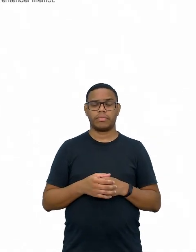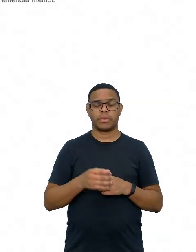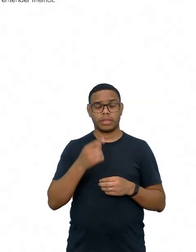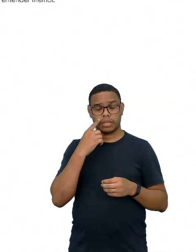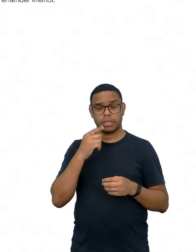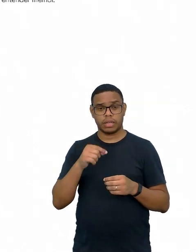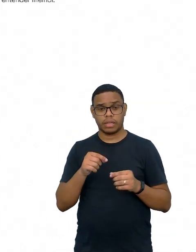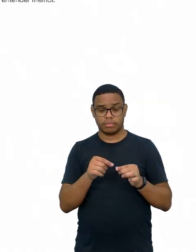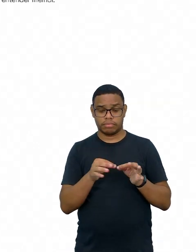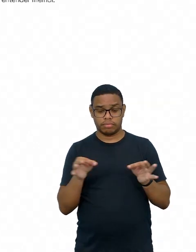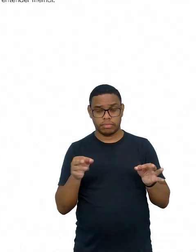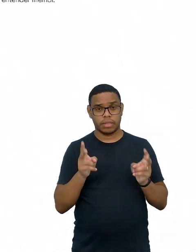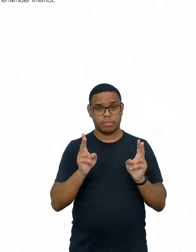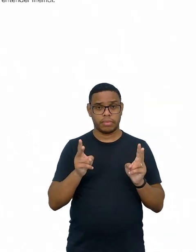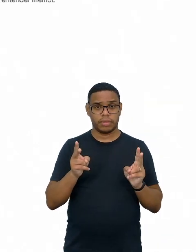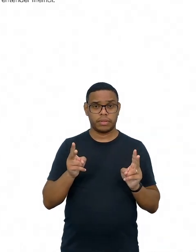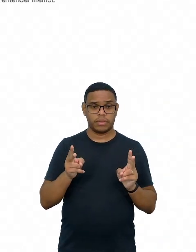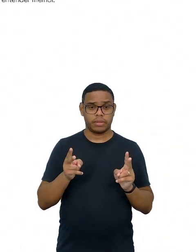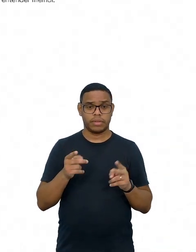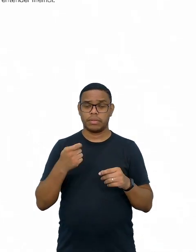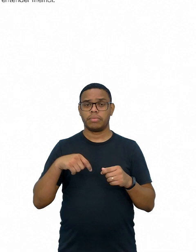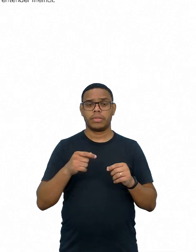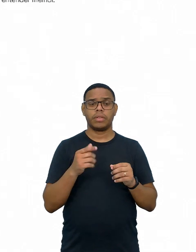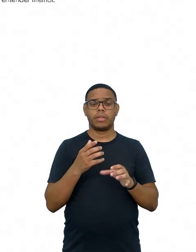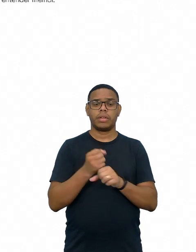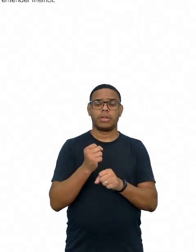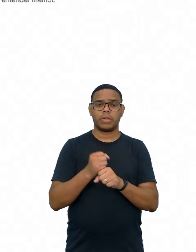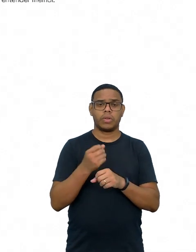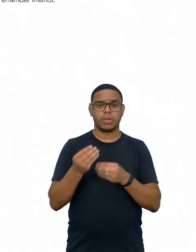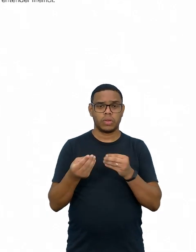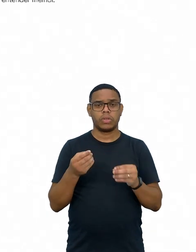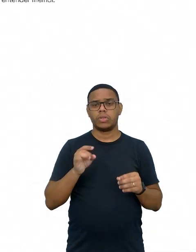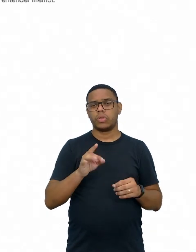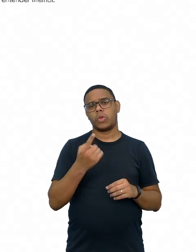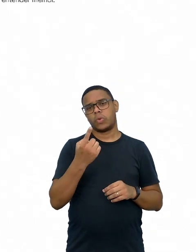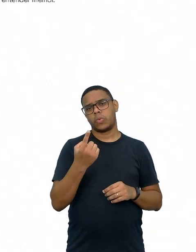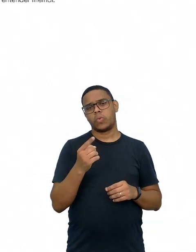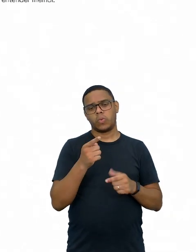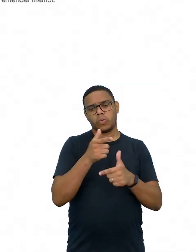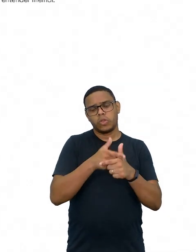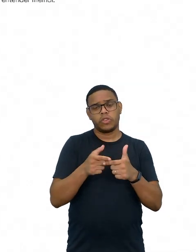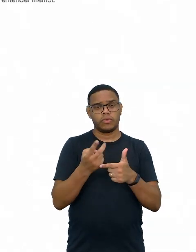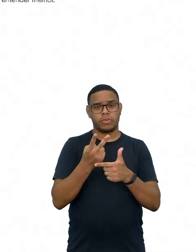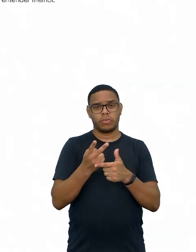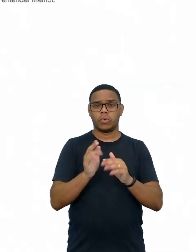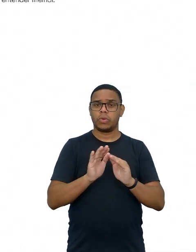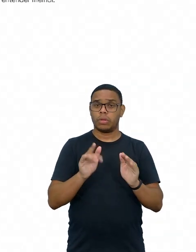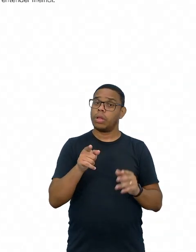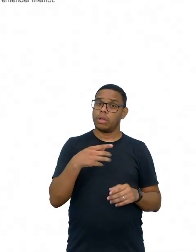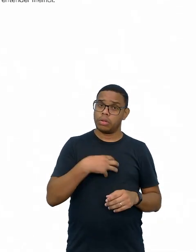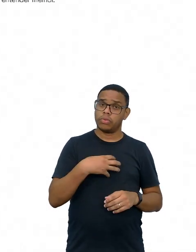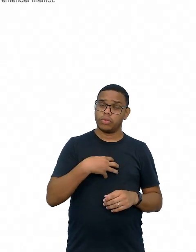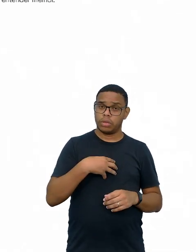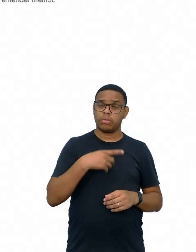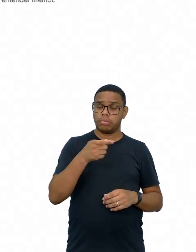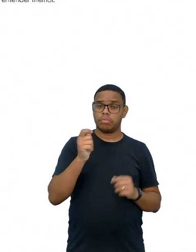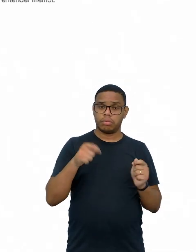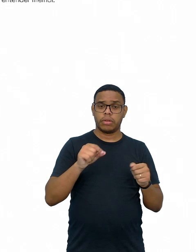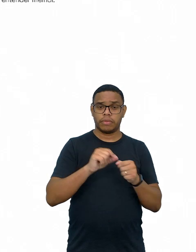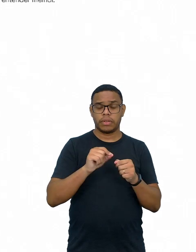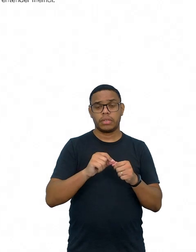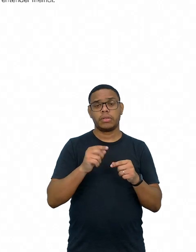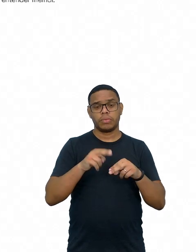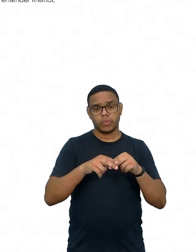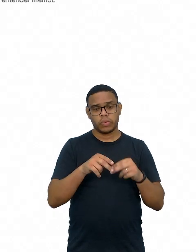ele e outro vértice é a mesma, eu não preciso calcular as duas, eu posso calcular uma só e dividir por 2. É um jeito de pensar. Por isso